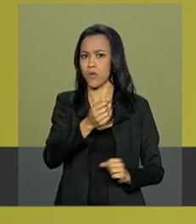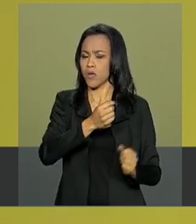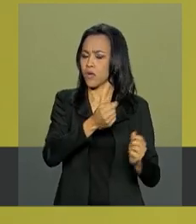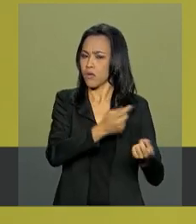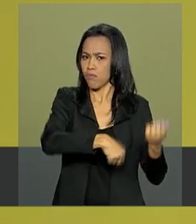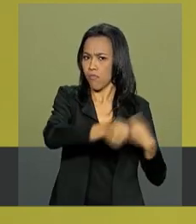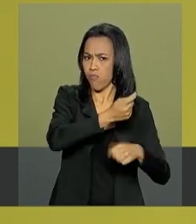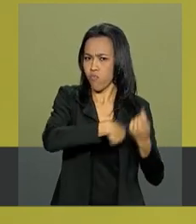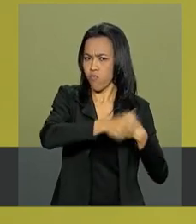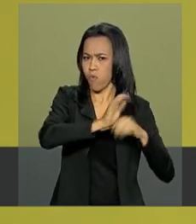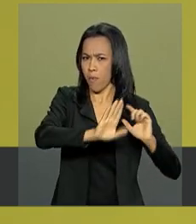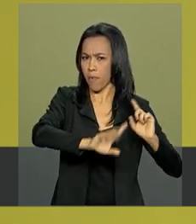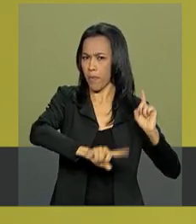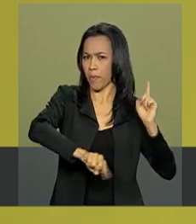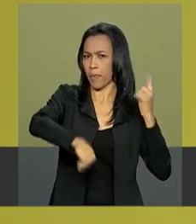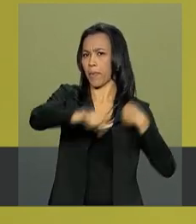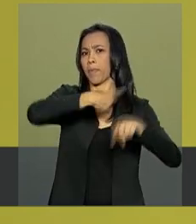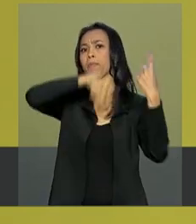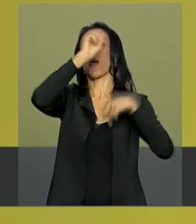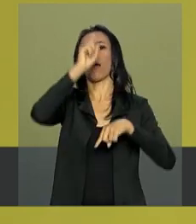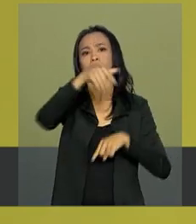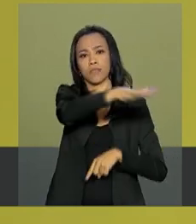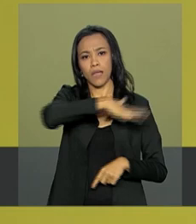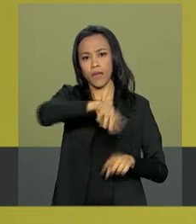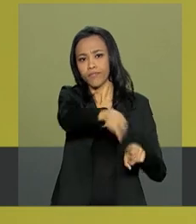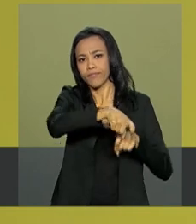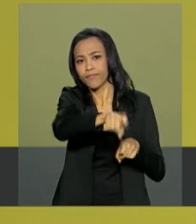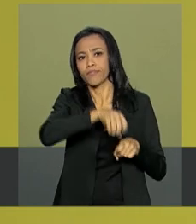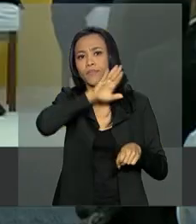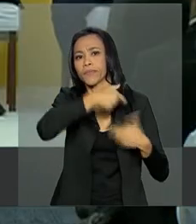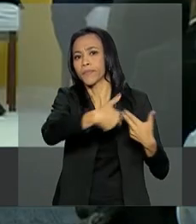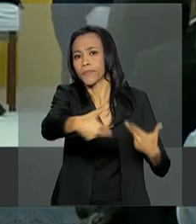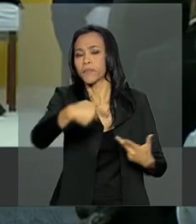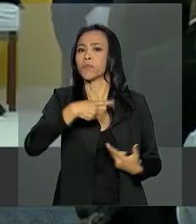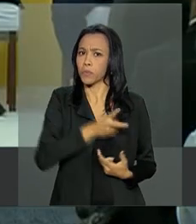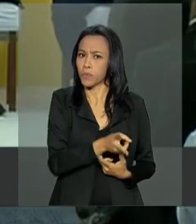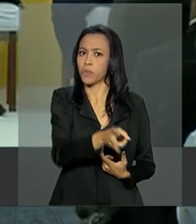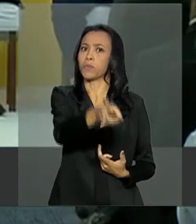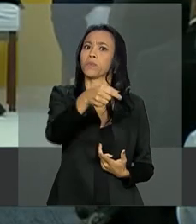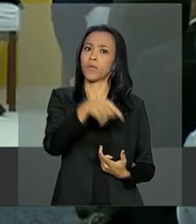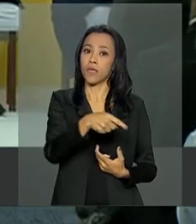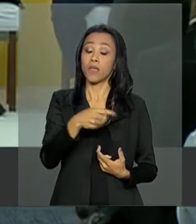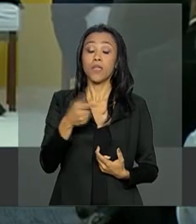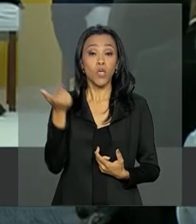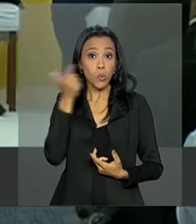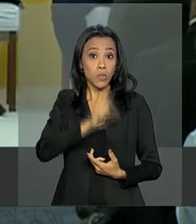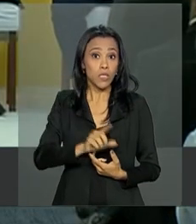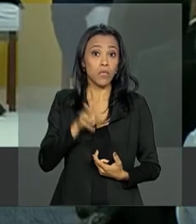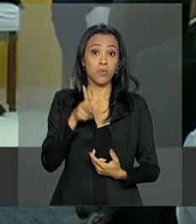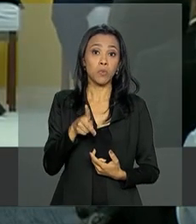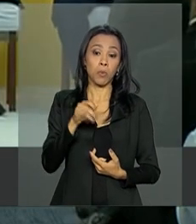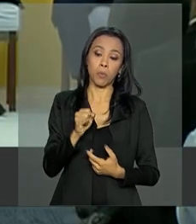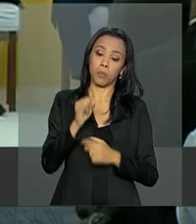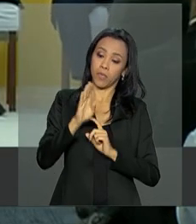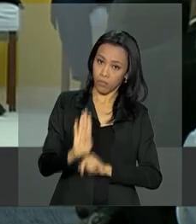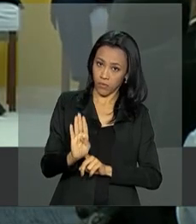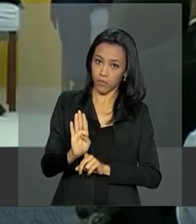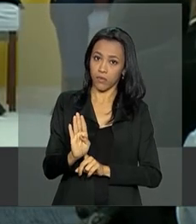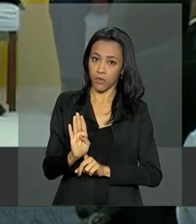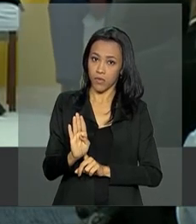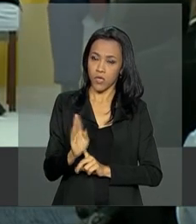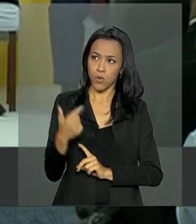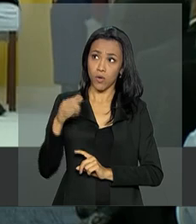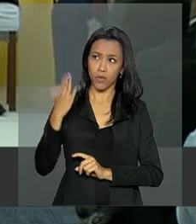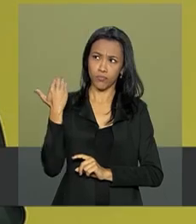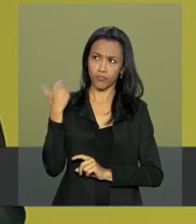progredindo enormemente, puderam assegurar até, digamos, um PIB. Quando nós tínhamos um PIB, quando entrei